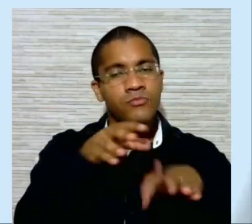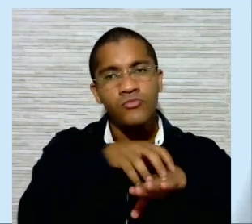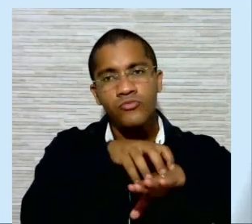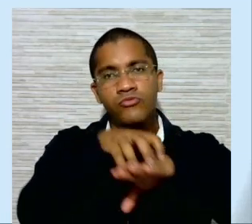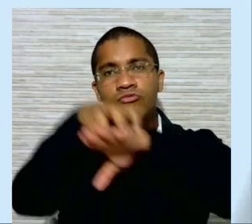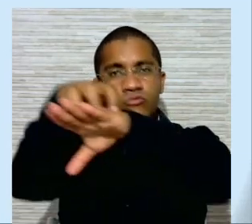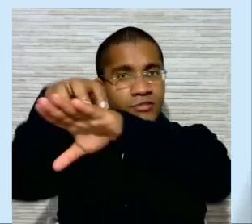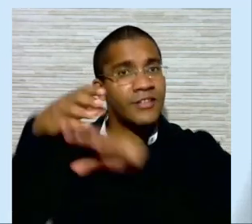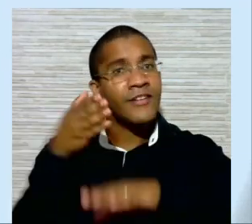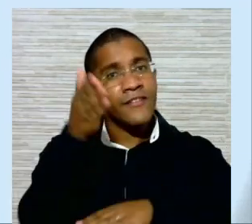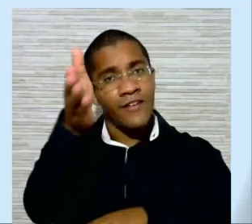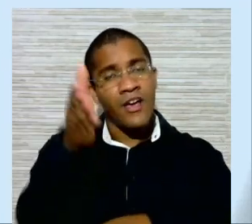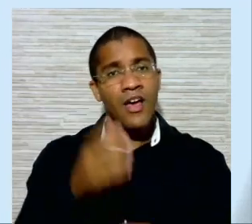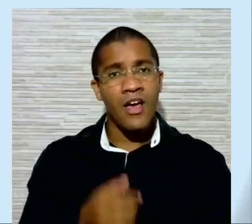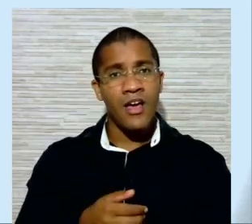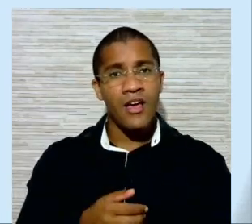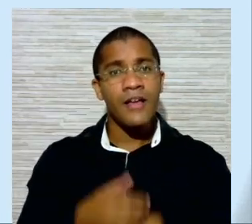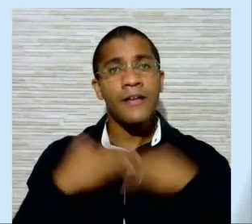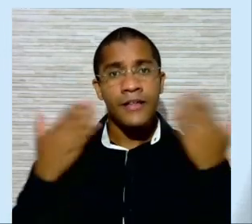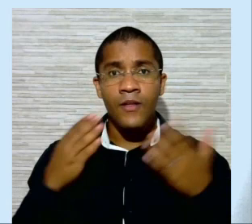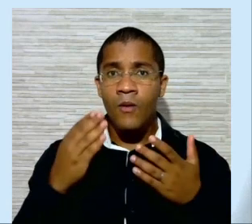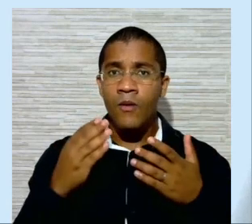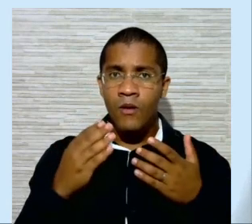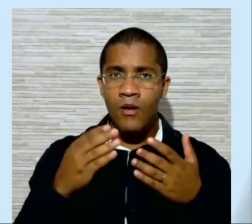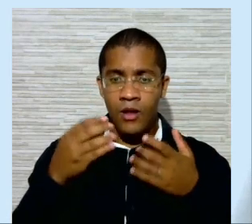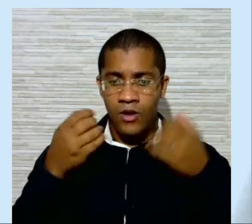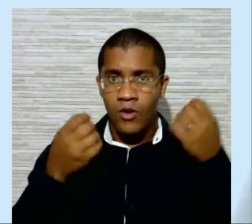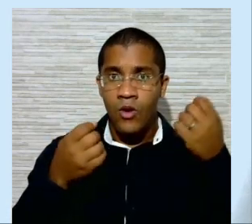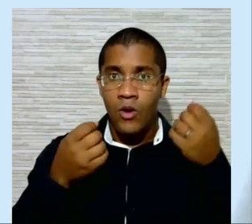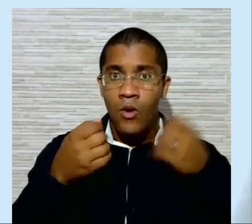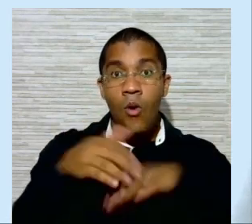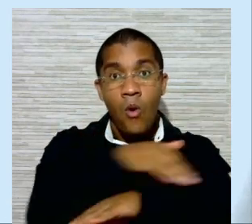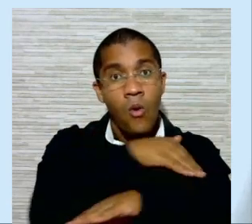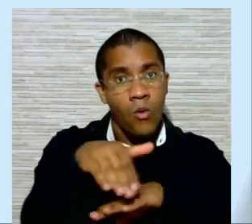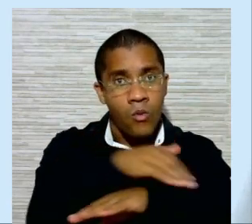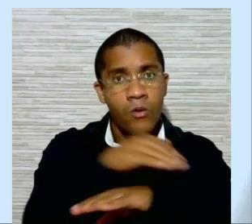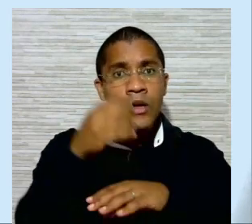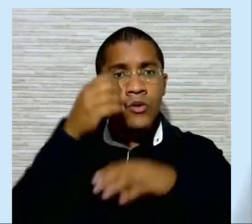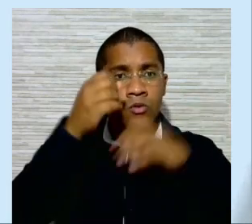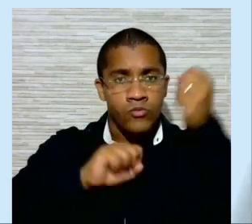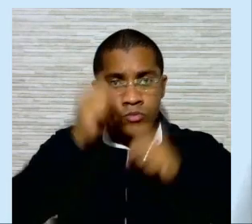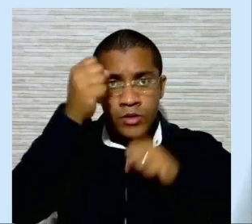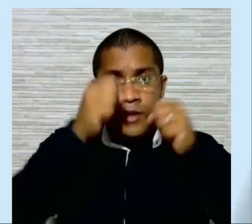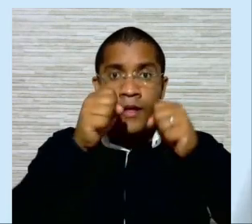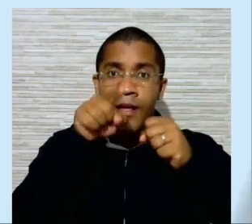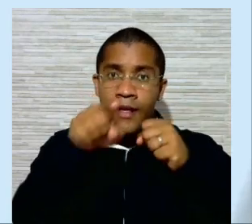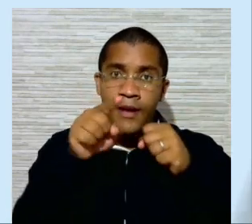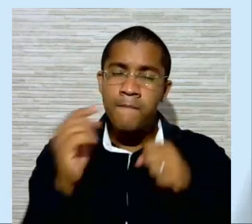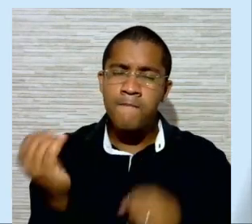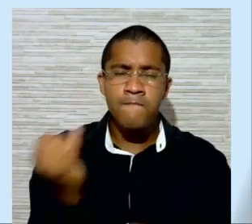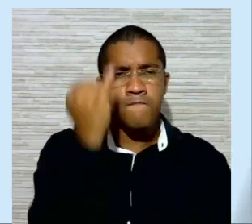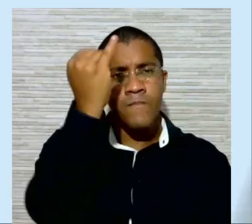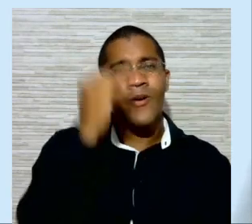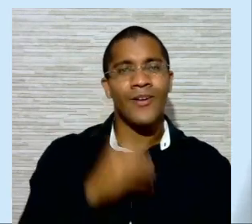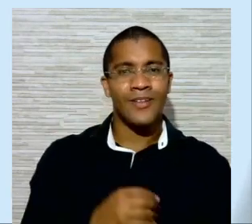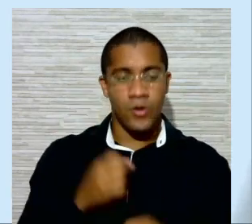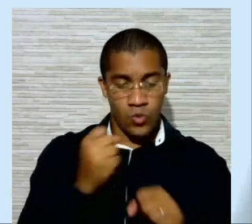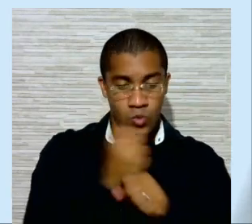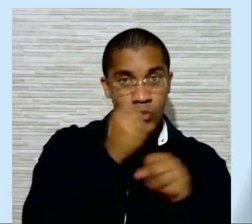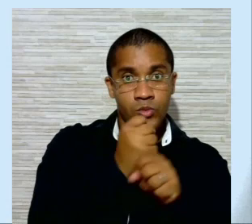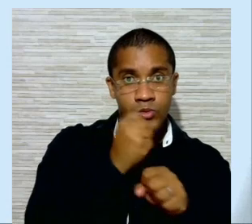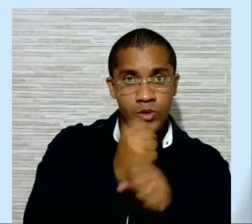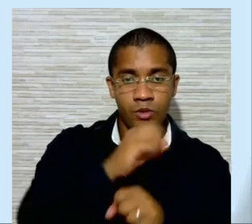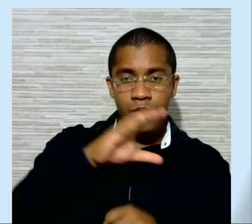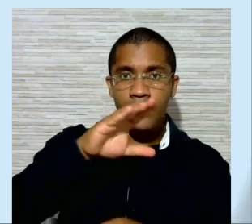por essa via. Então, você observa que existe uma importância nesse setor industrial, tá? Existe uma importância na